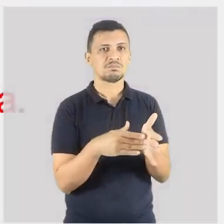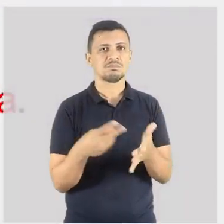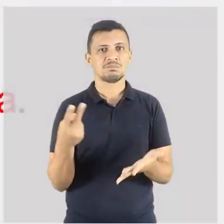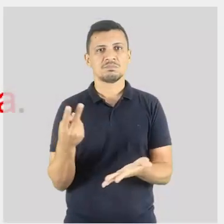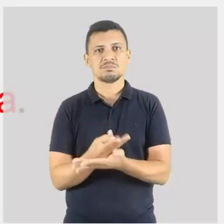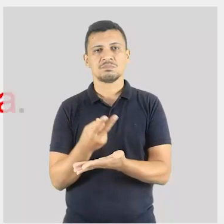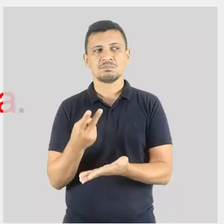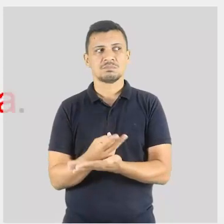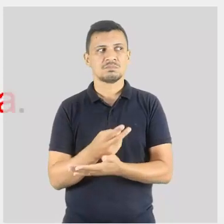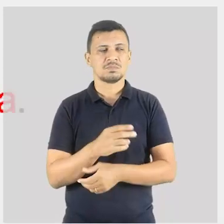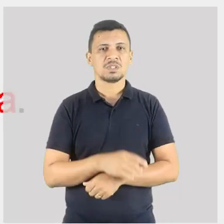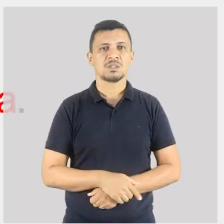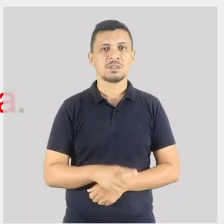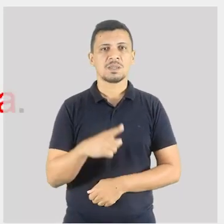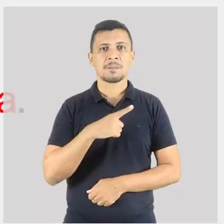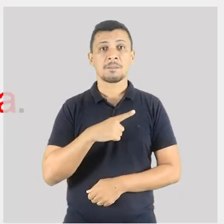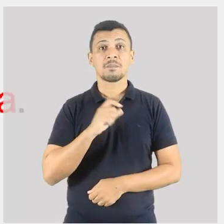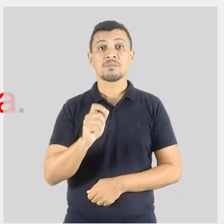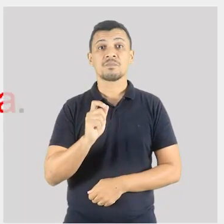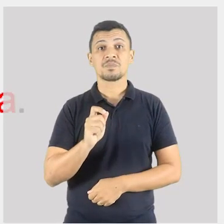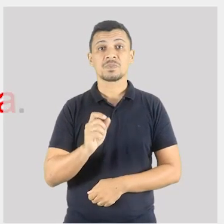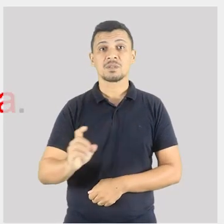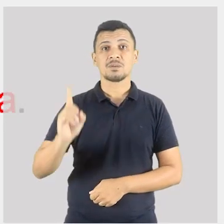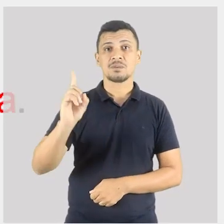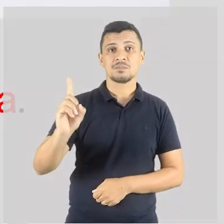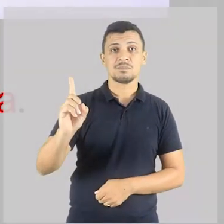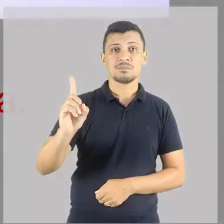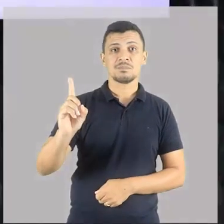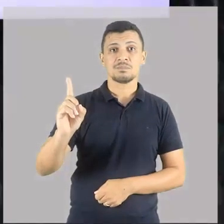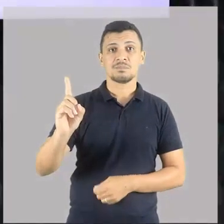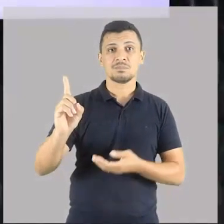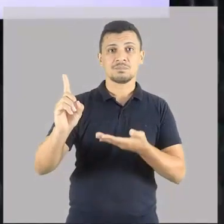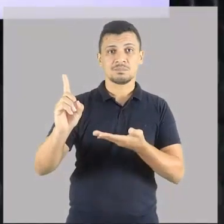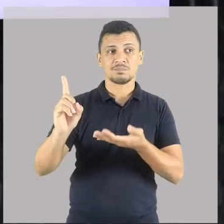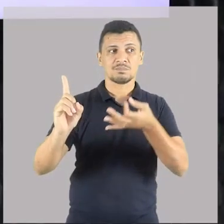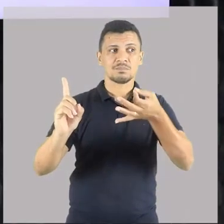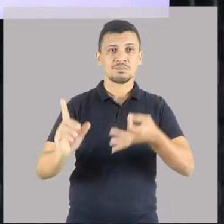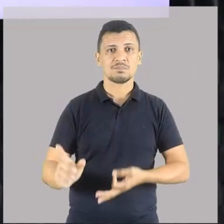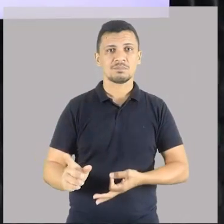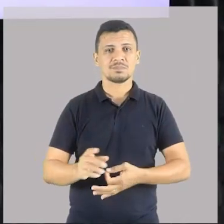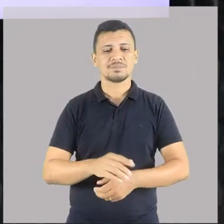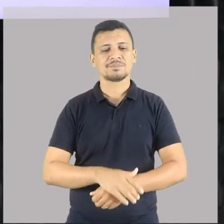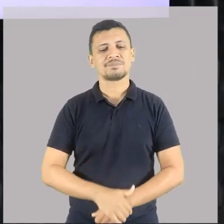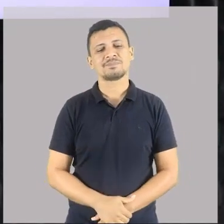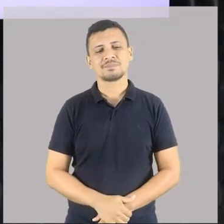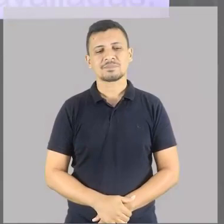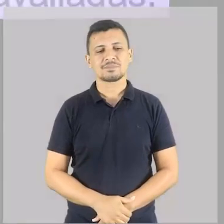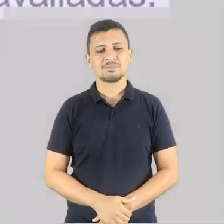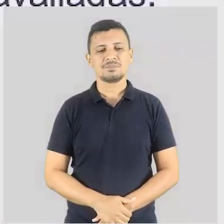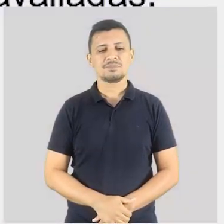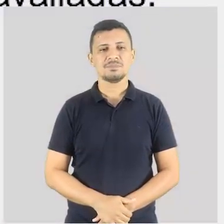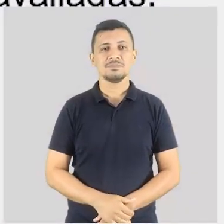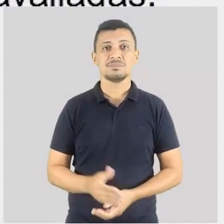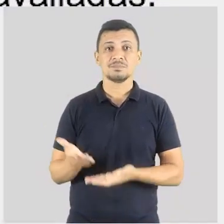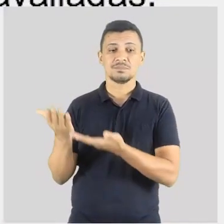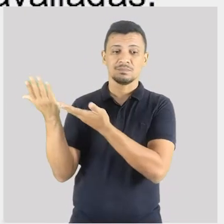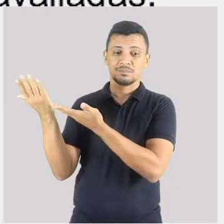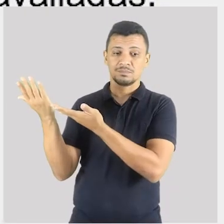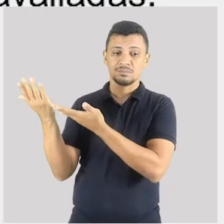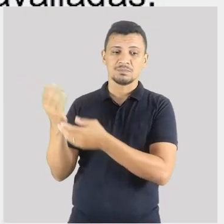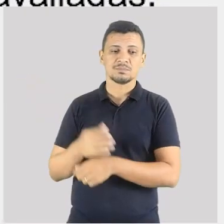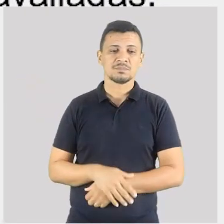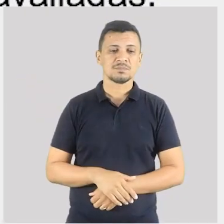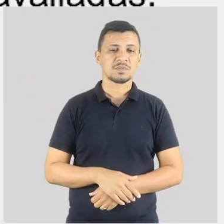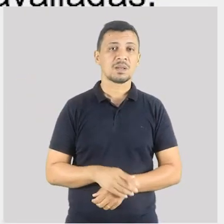teria aqui letra D de dado. Letra D de dado. Atentem para essa